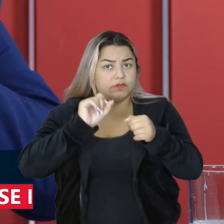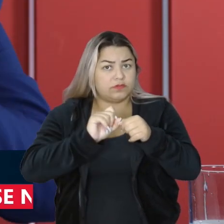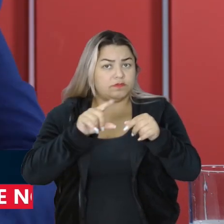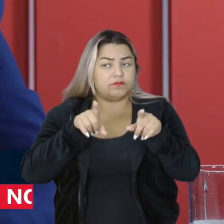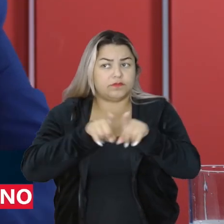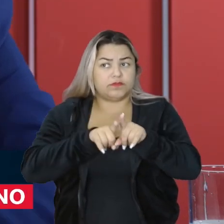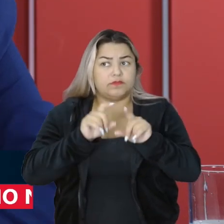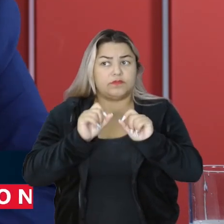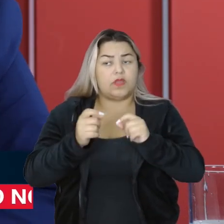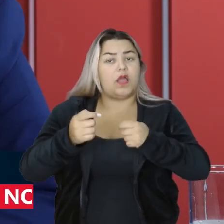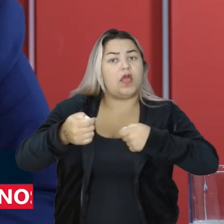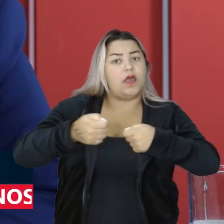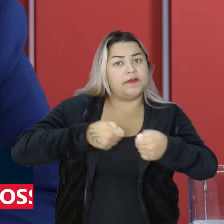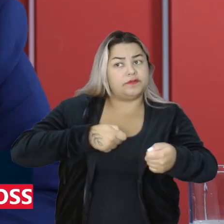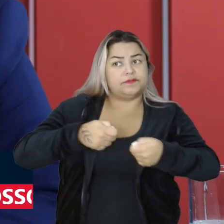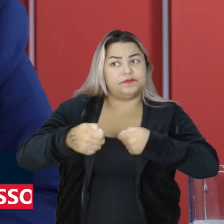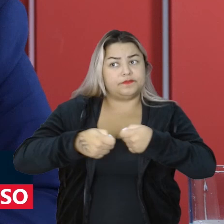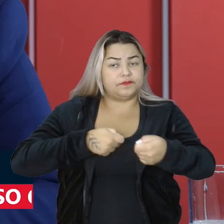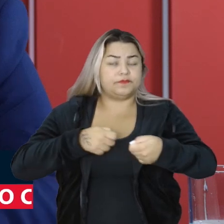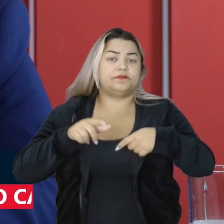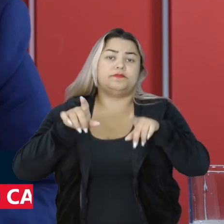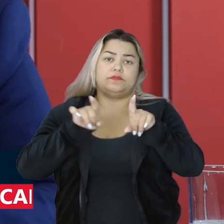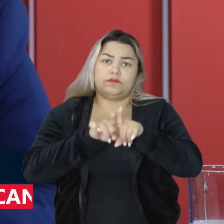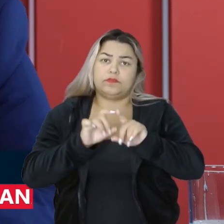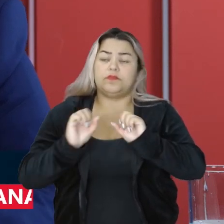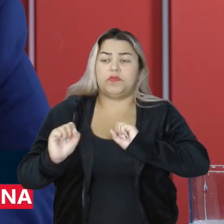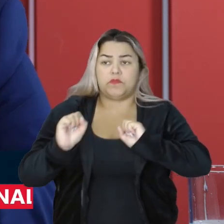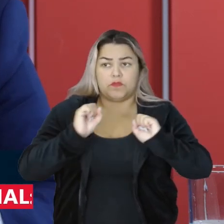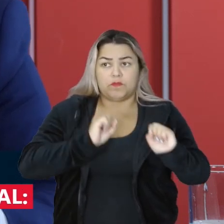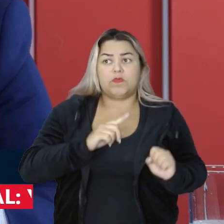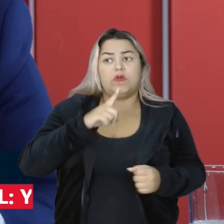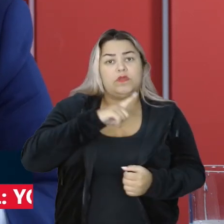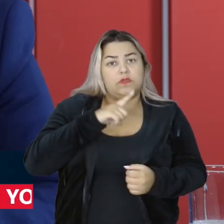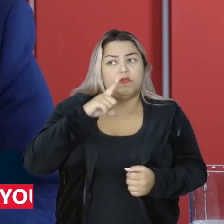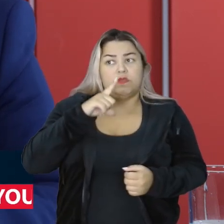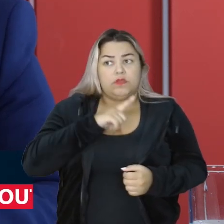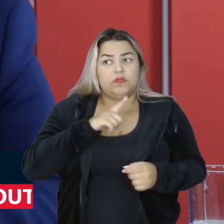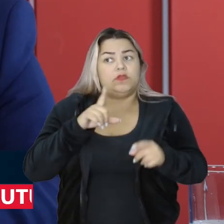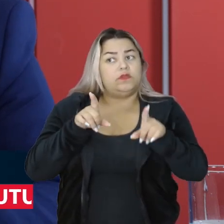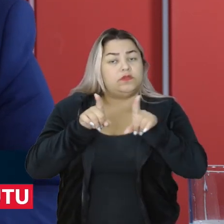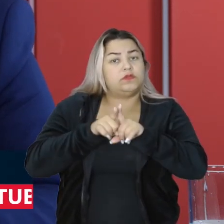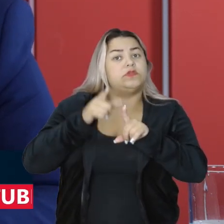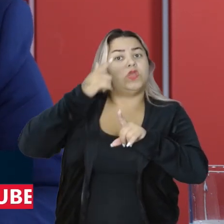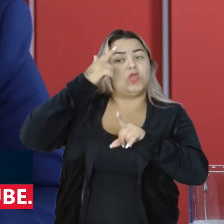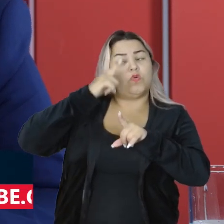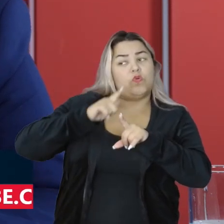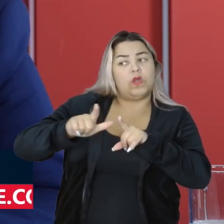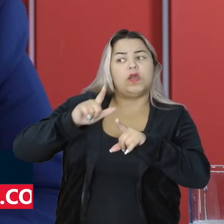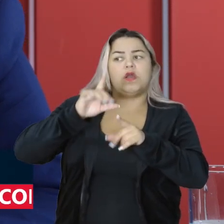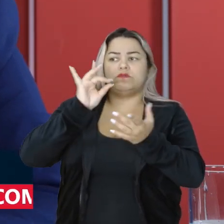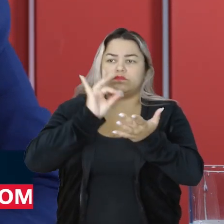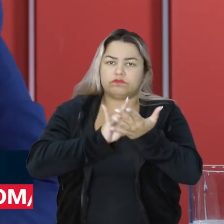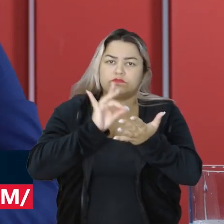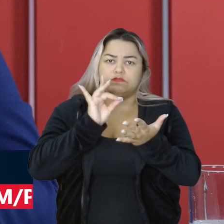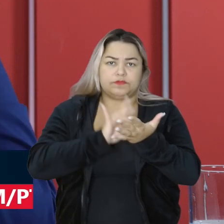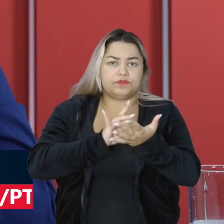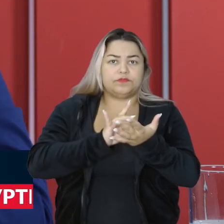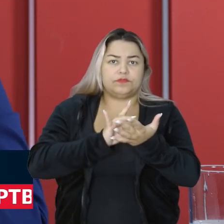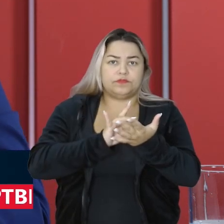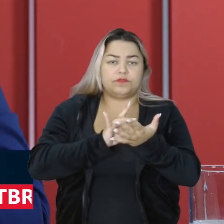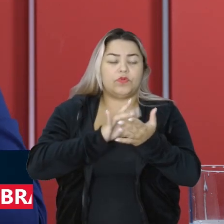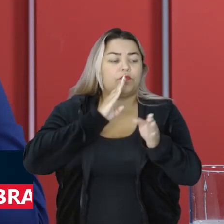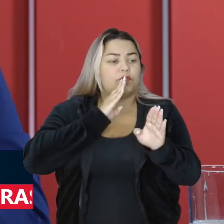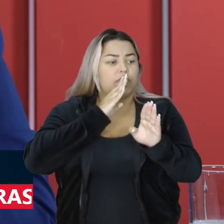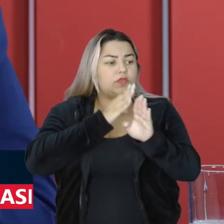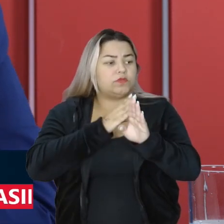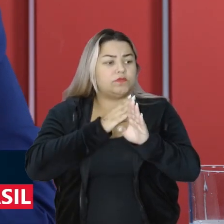são articulados de forma federalizada, possam ter um impacto e um ganho muito real também num